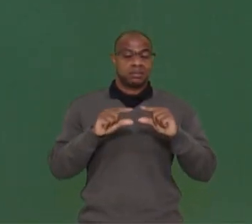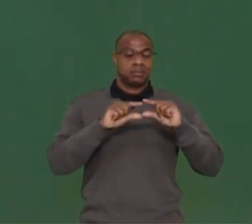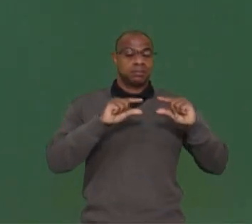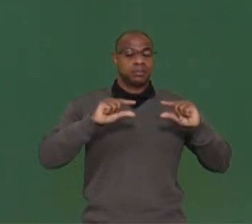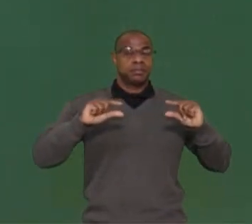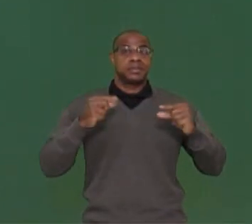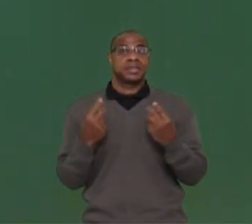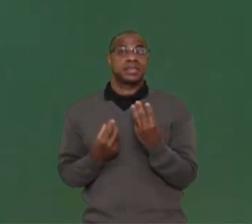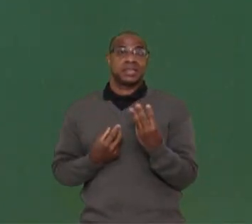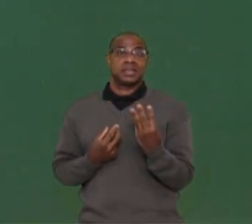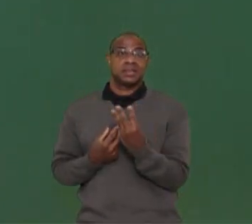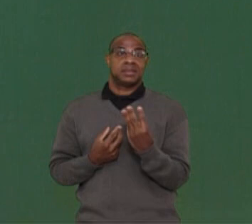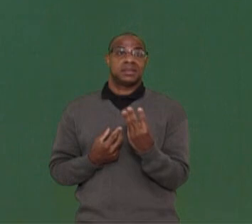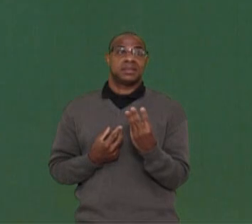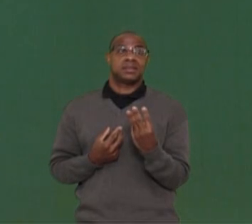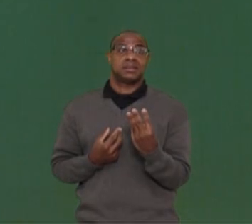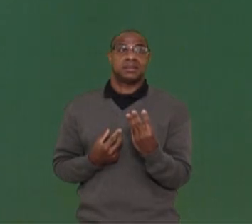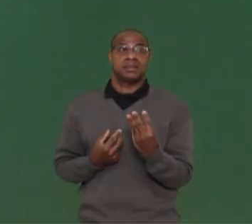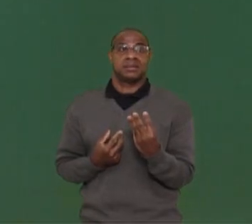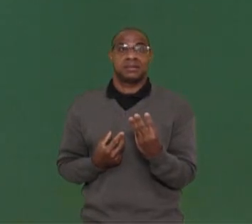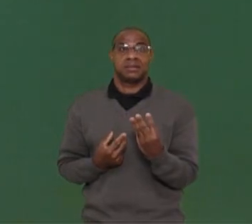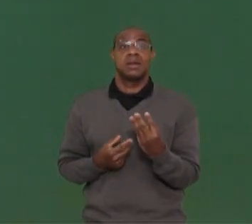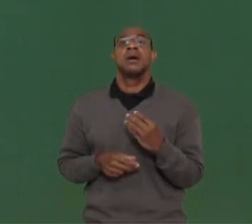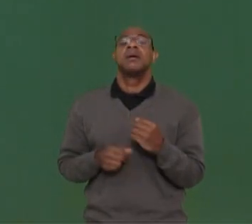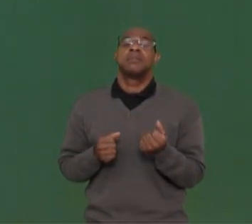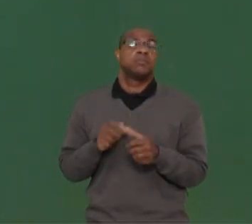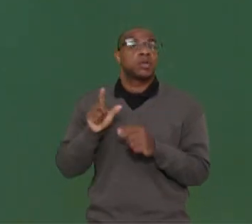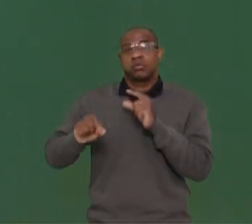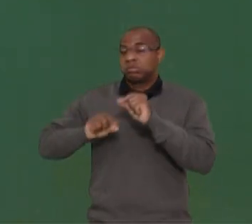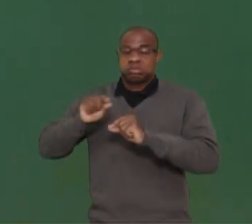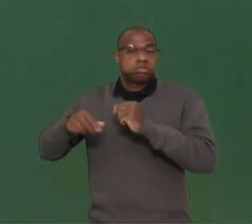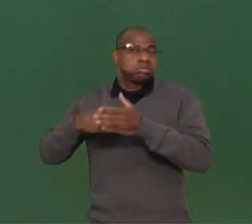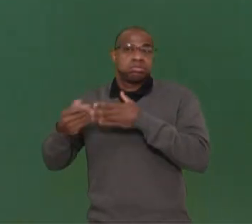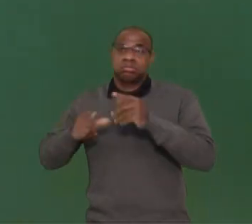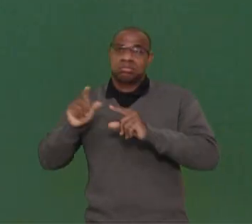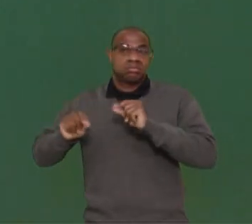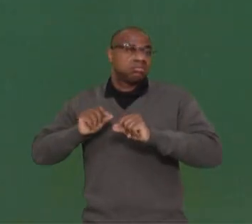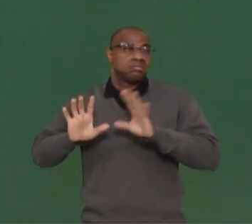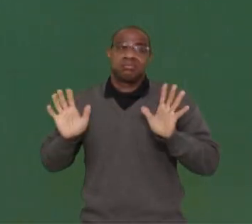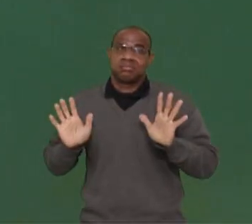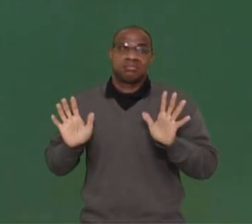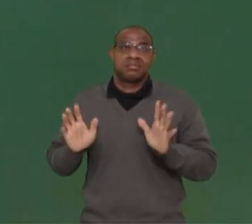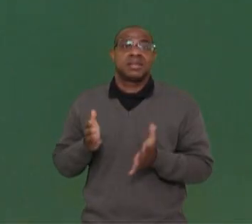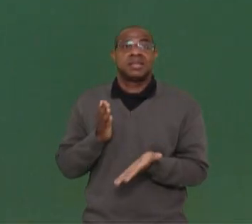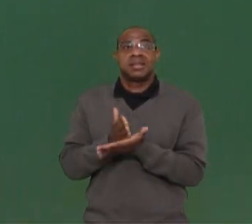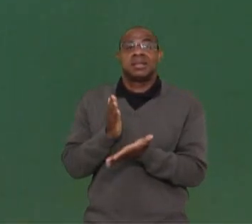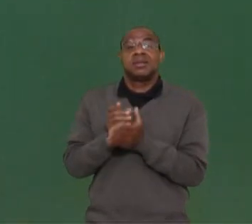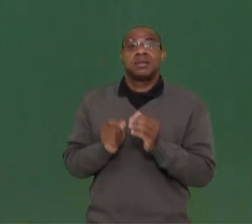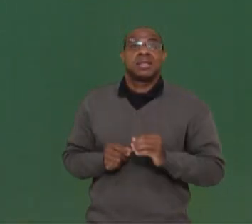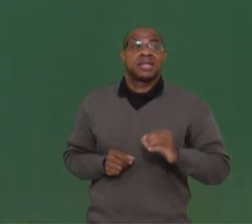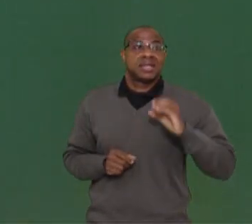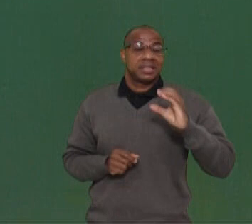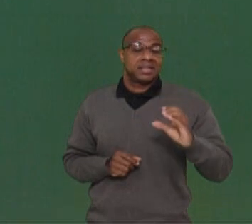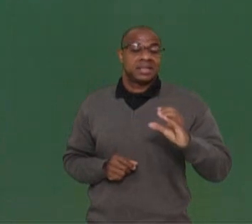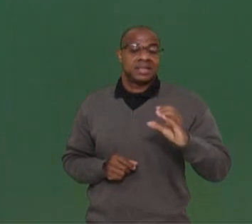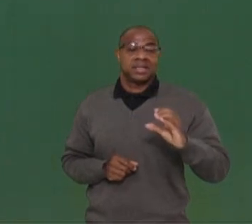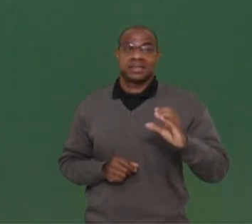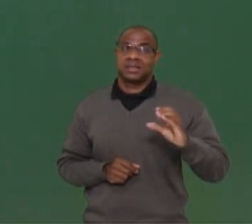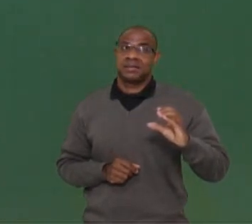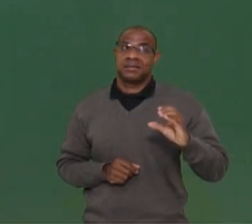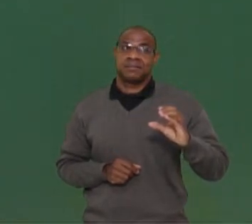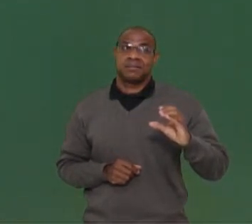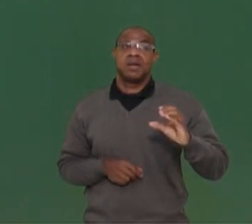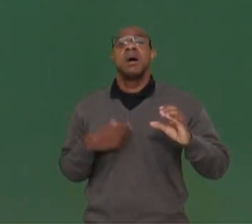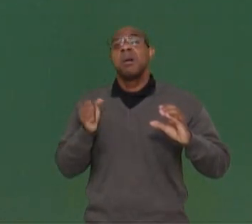Você pode começar por onde você quiser. Eu, por hábito, professor Hidalberto, começo sempre pela centena. Mas não faz diferença você começar